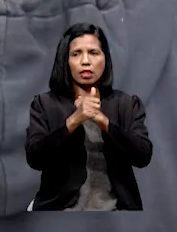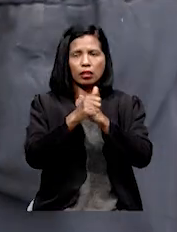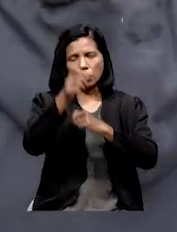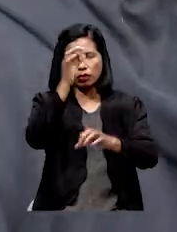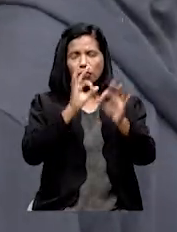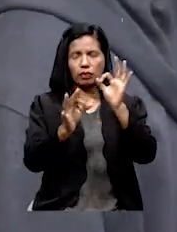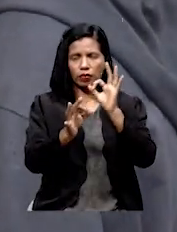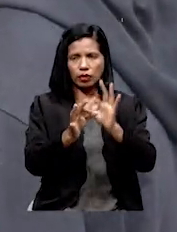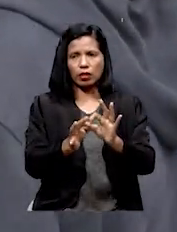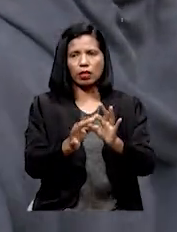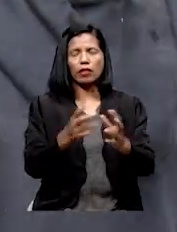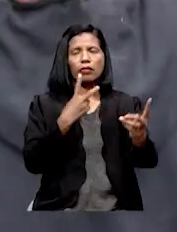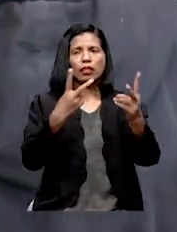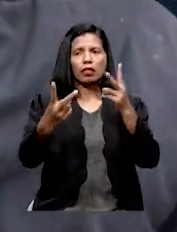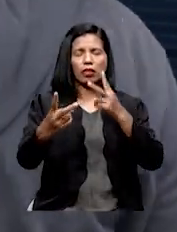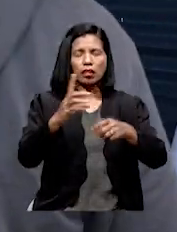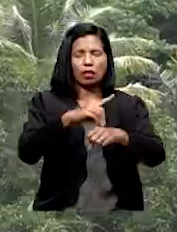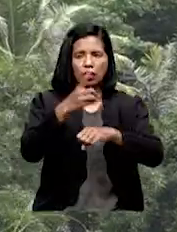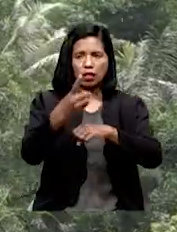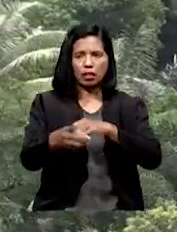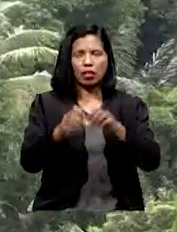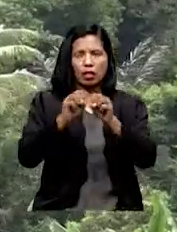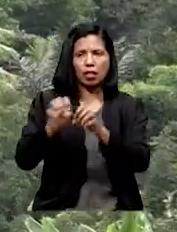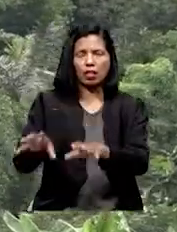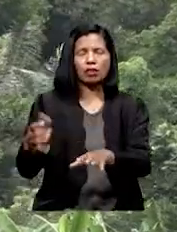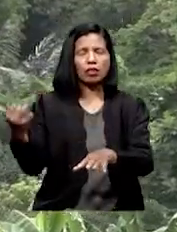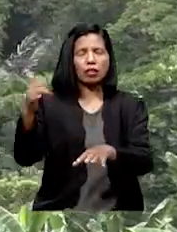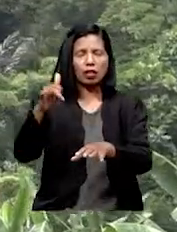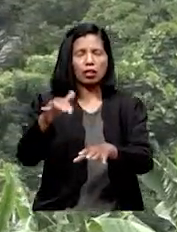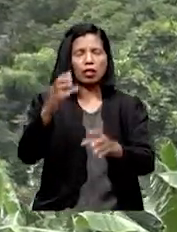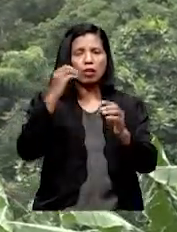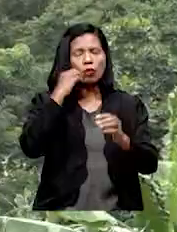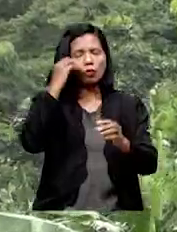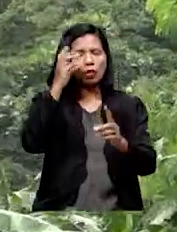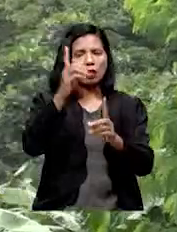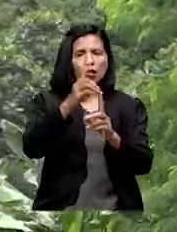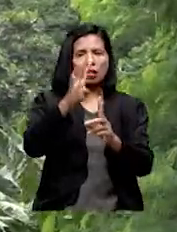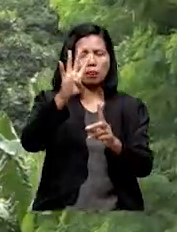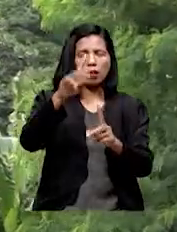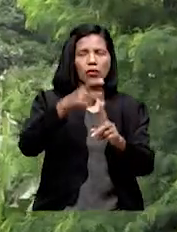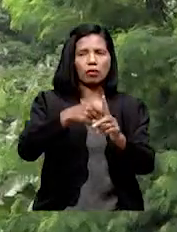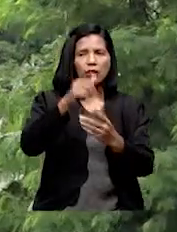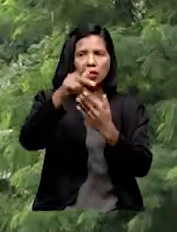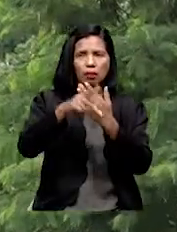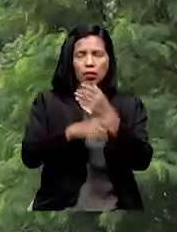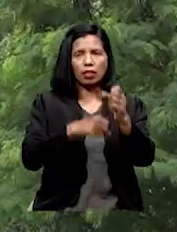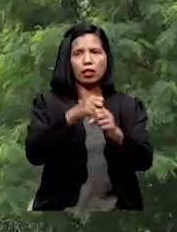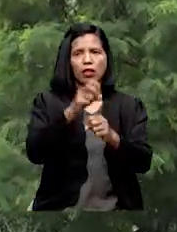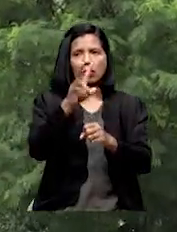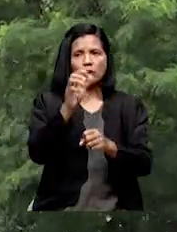Kafiar visita vítima inundação nebela con sirani uma e loron hat fulan abril tinan rihun ruar wanu luresin ida